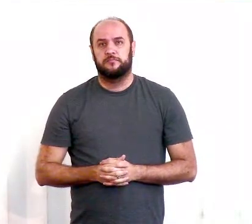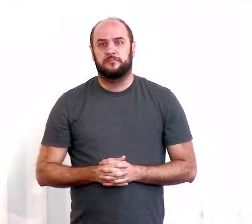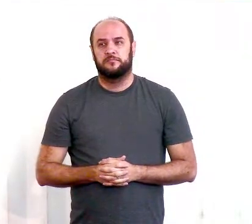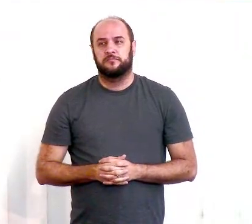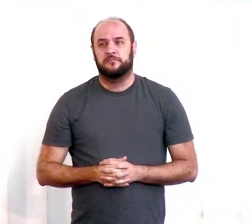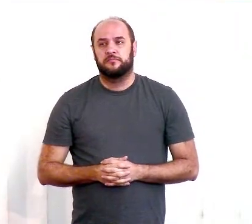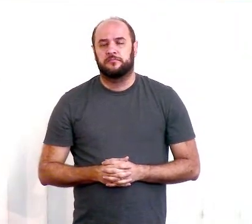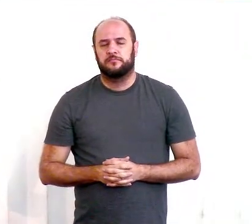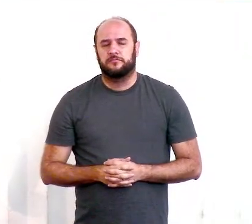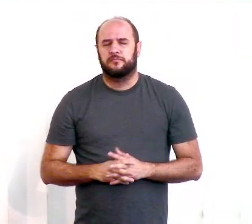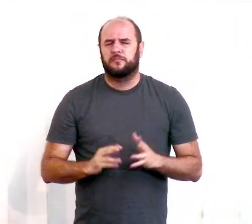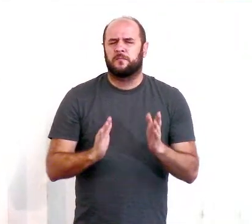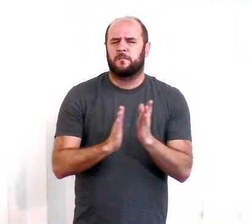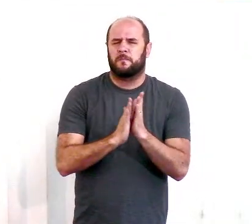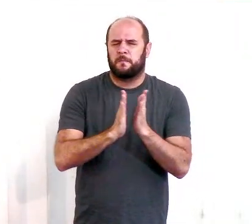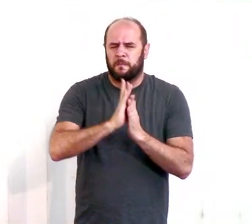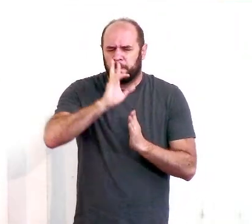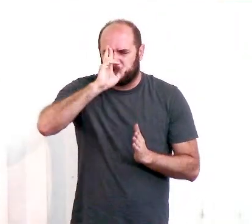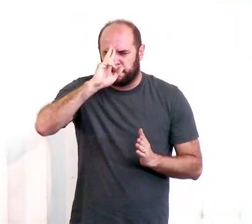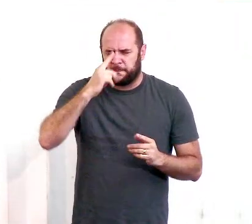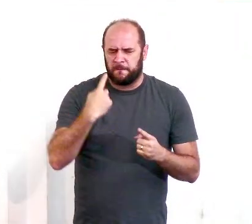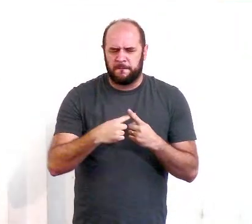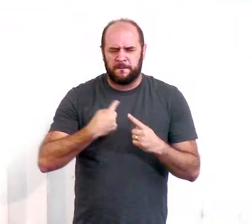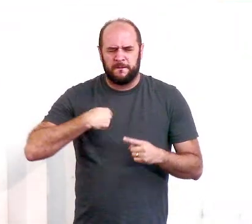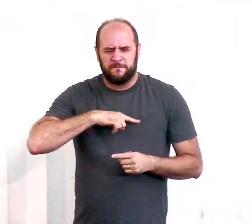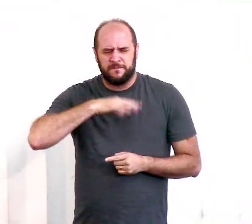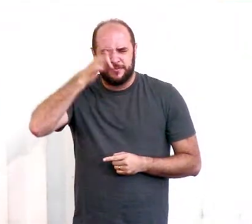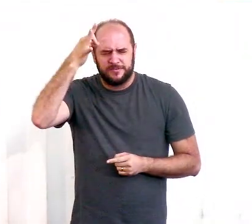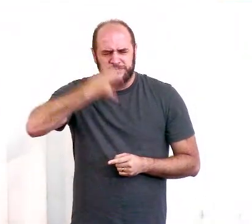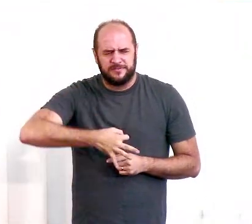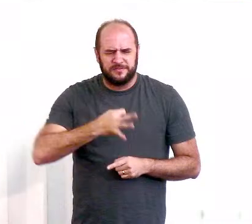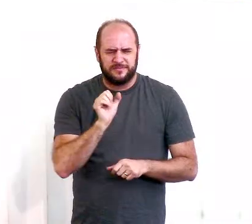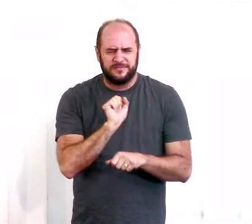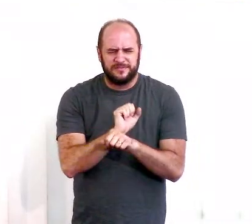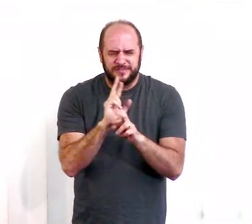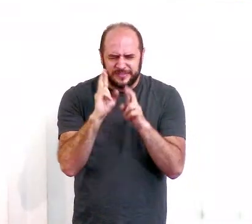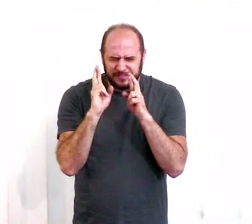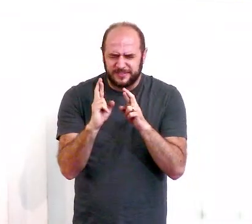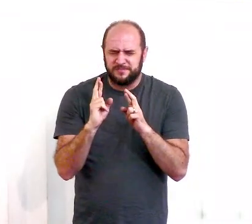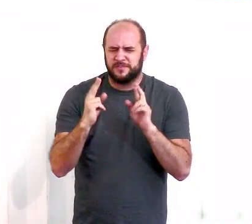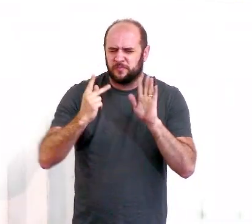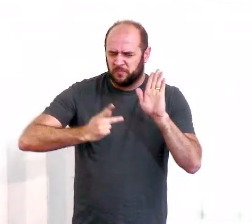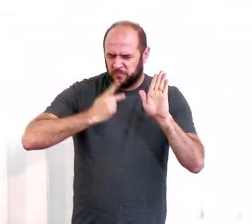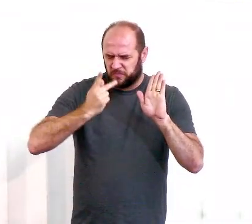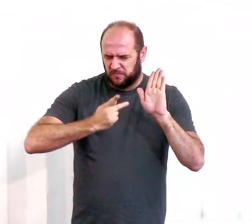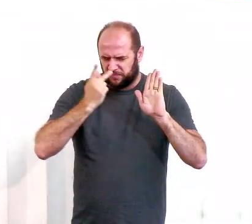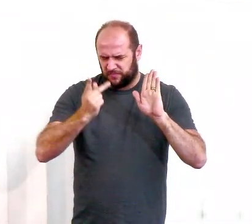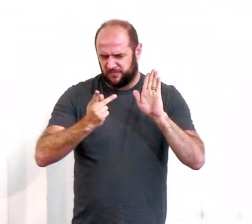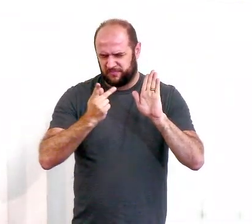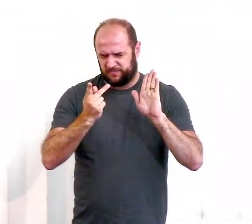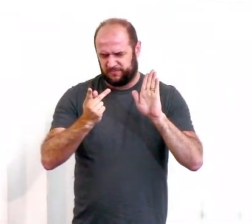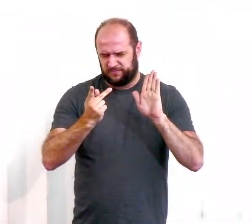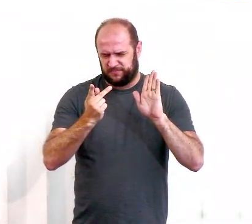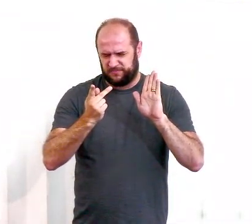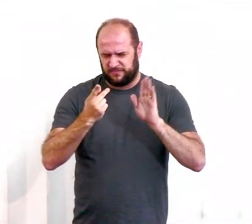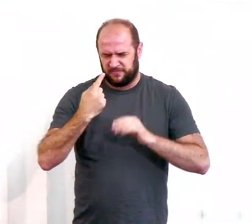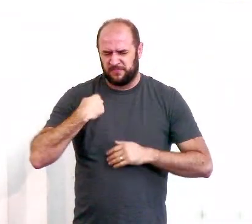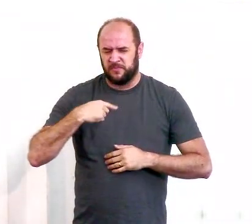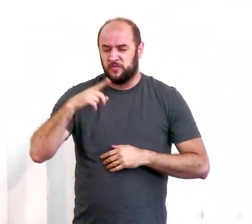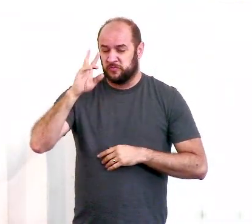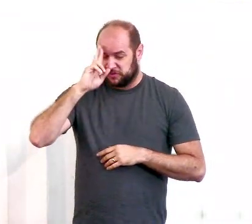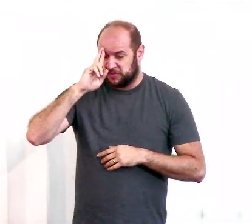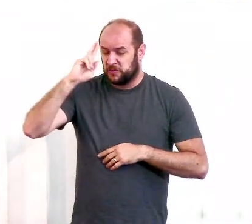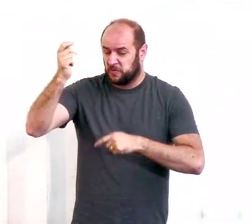Nós te louvamos, Senhor, porque temos a plena certeza da esperança na Tua promessa, na garantia que Tu mesmo nos